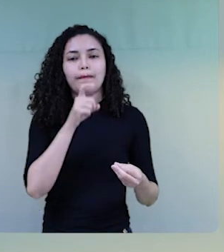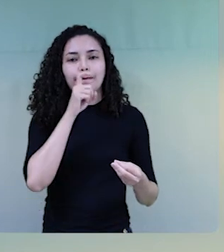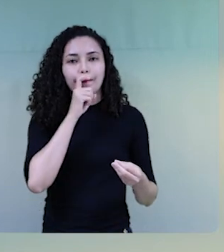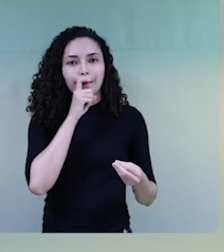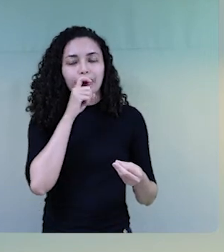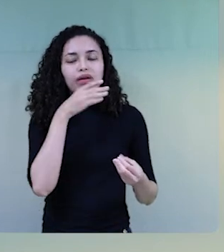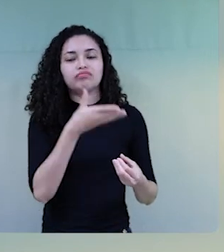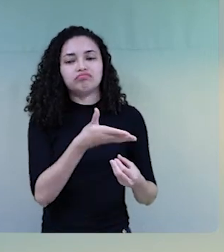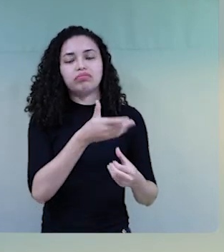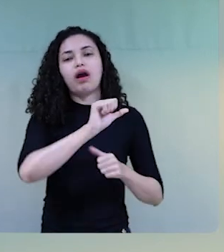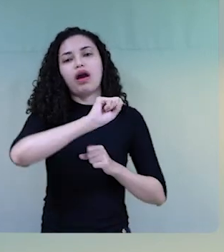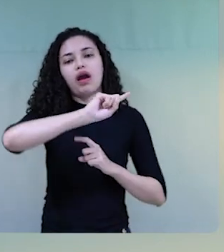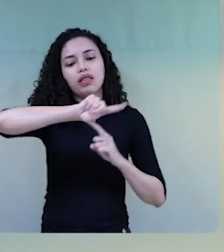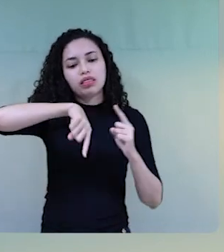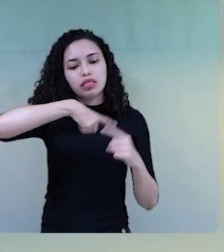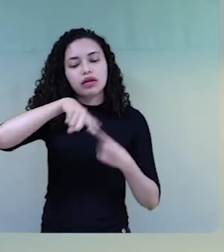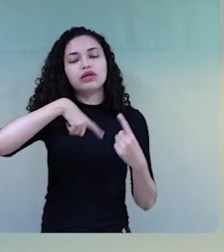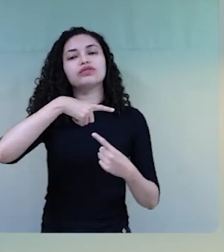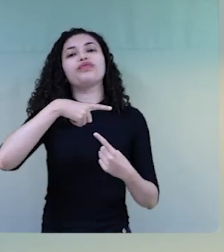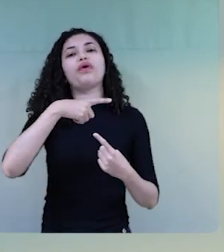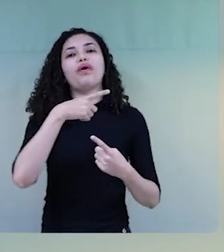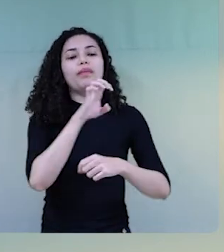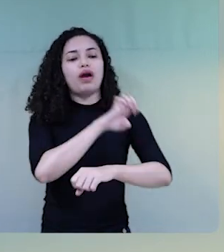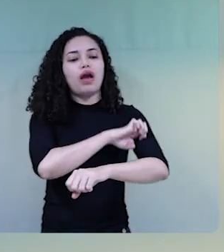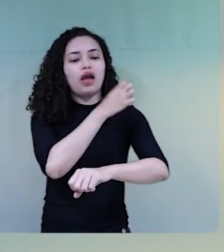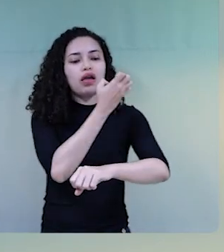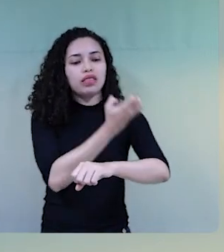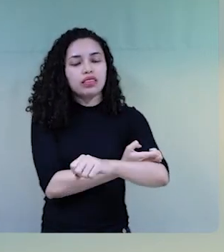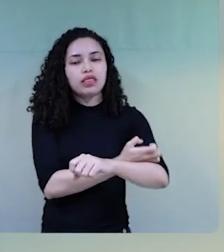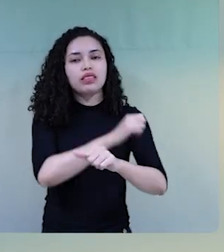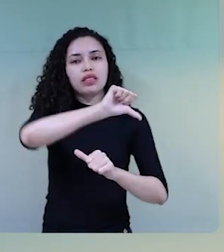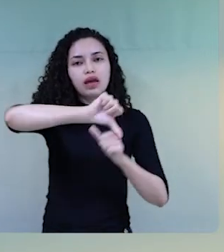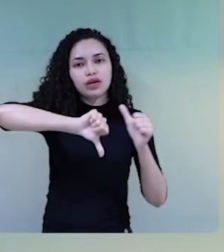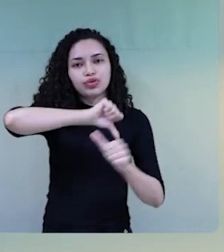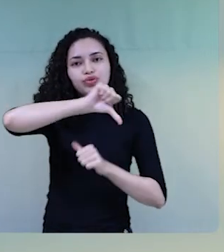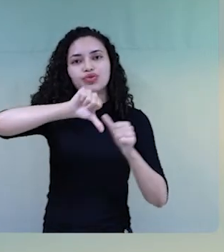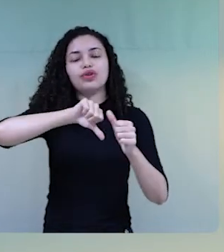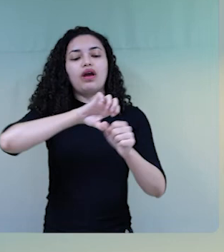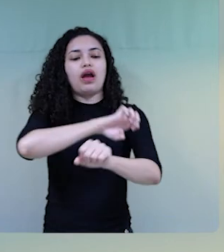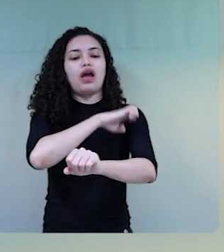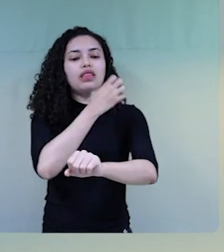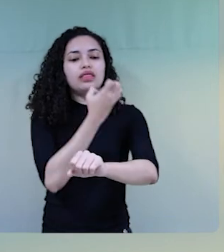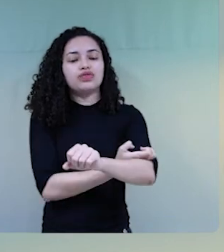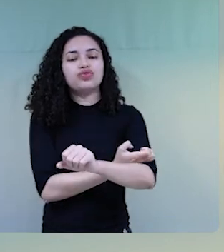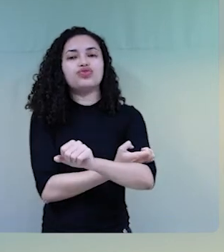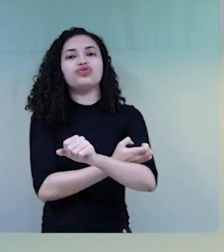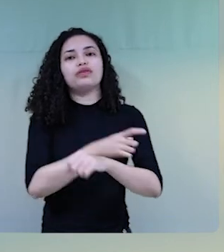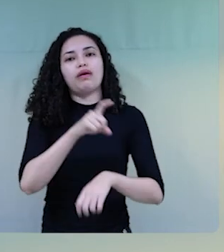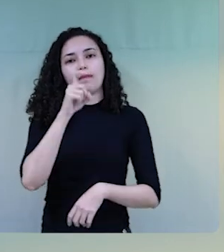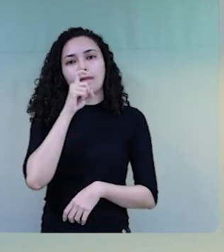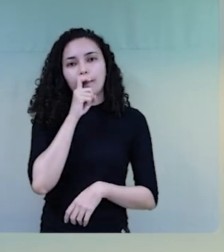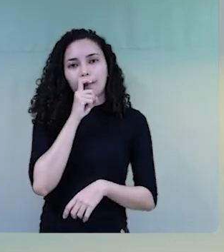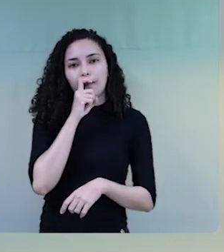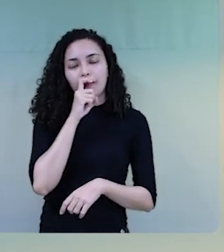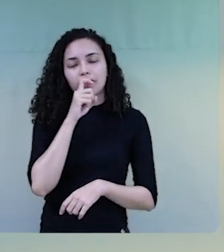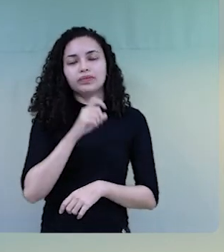gente tem a transformação da energia elétrica em energia de refrigeração. Tá? Vamos lá para o próximo